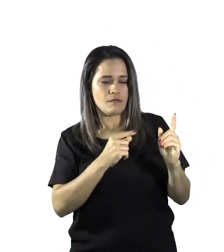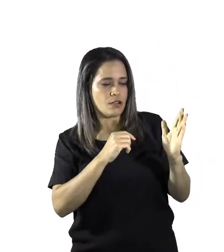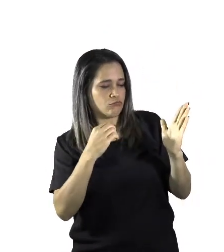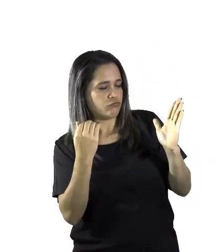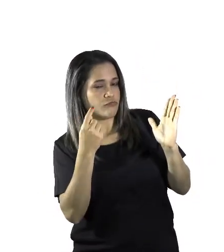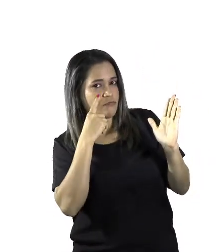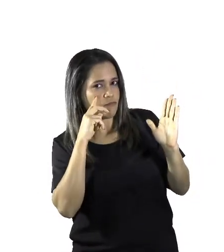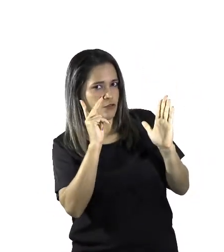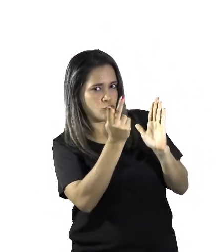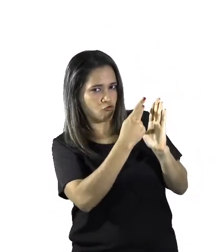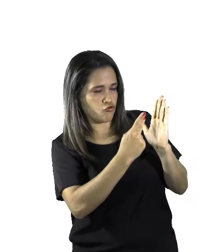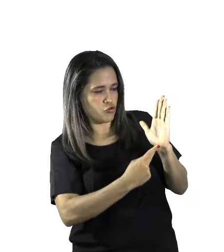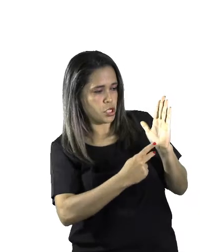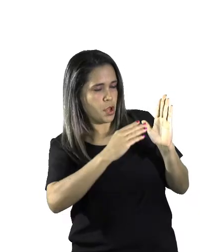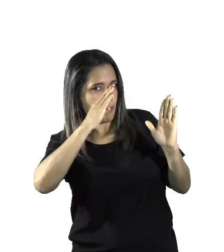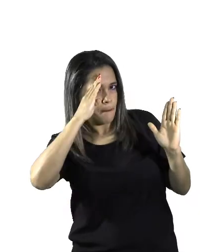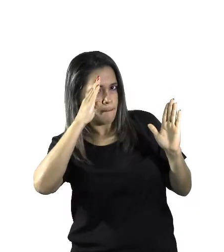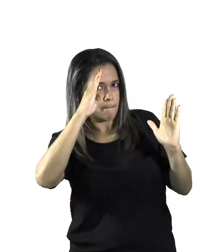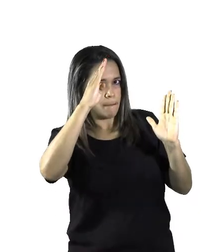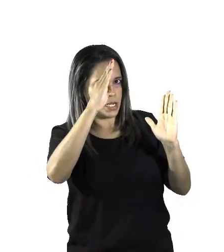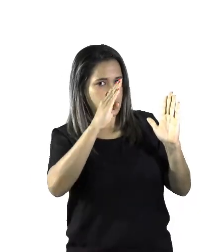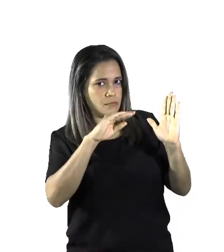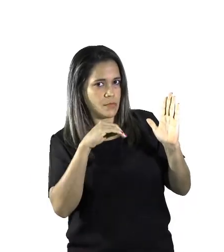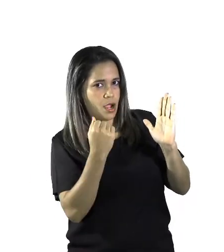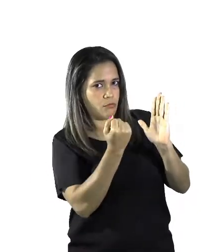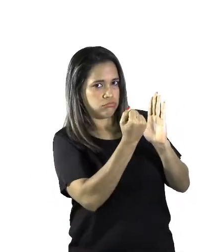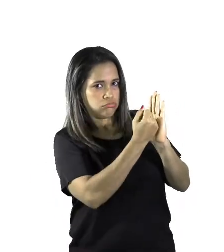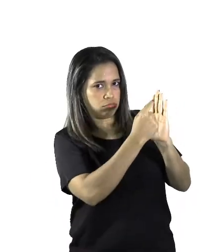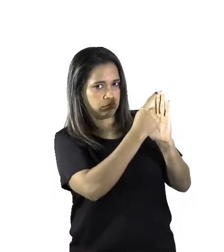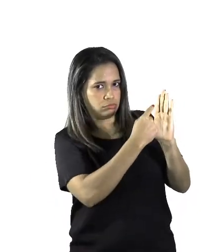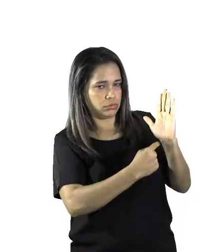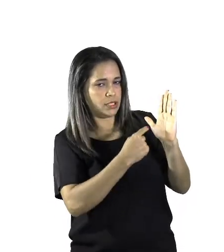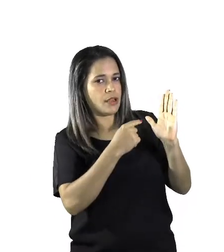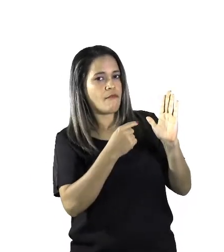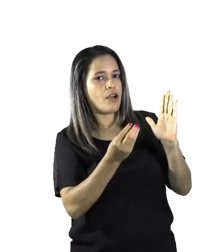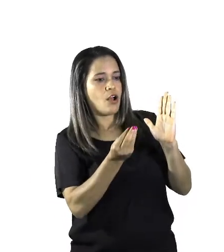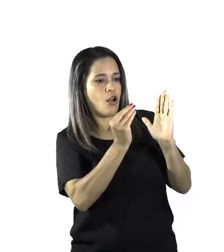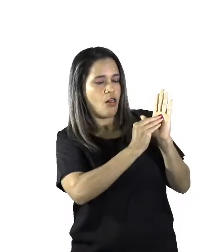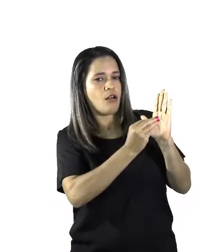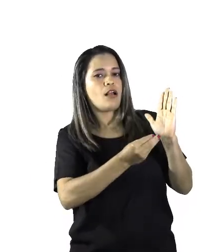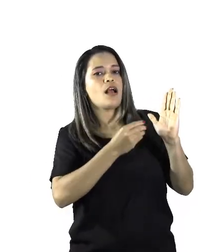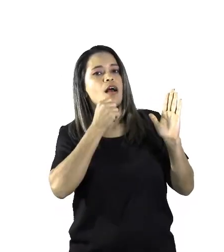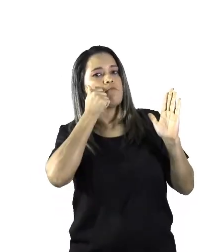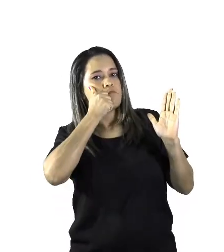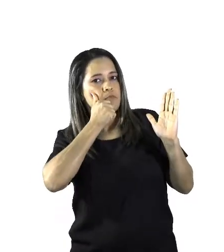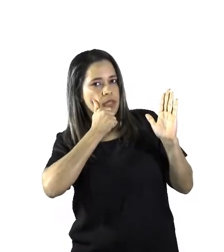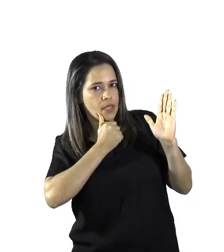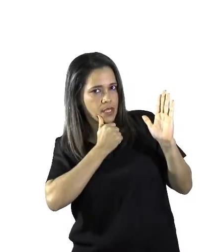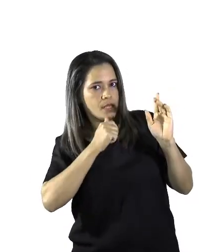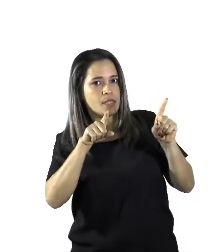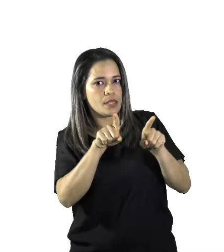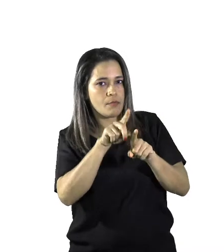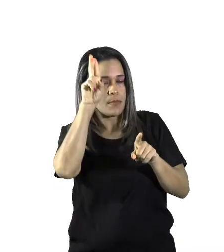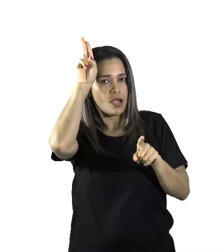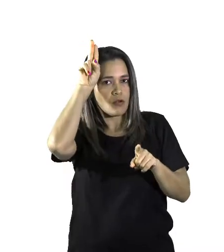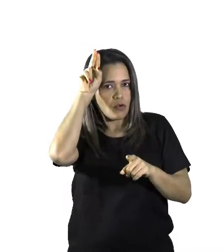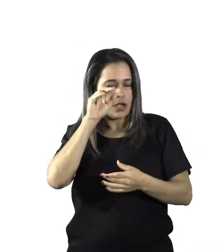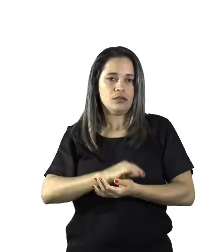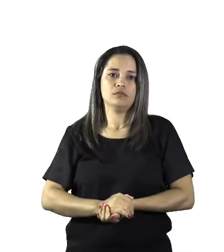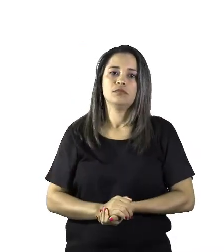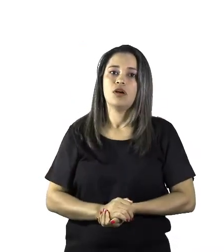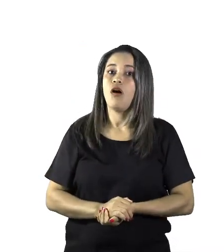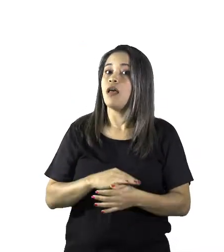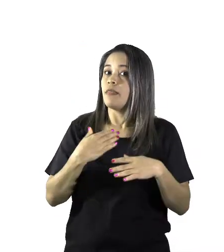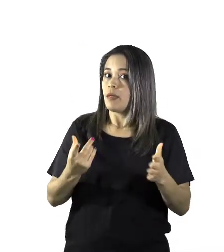personagens principais desse texto literário, que são a menina e o coelho. Então, o que é a número 7 você tem que